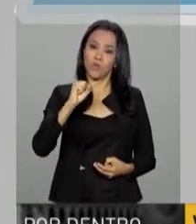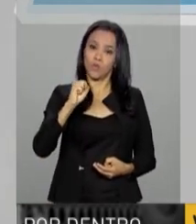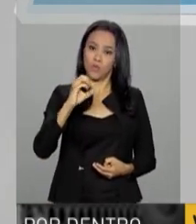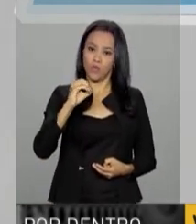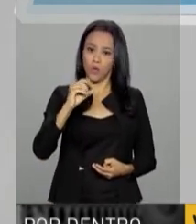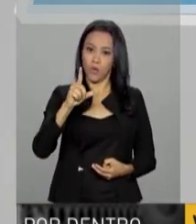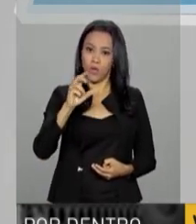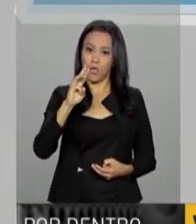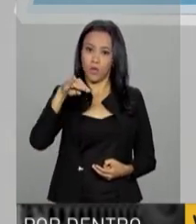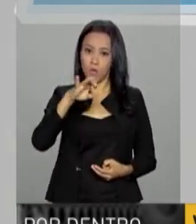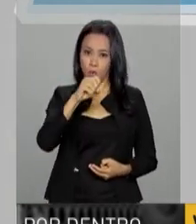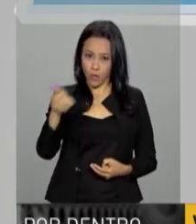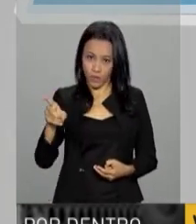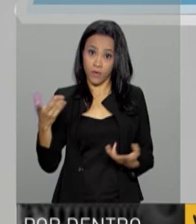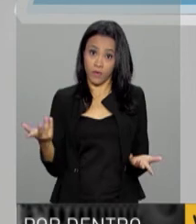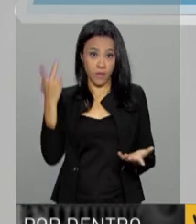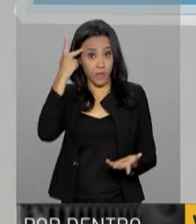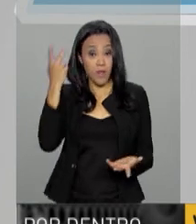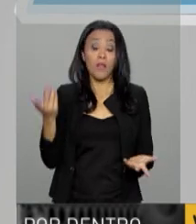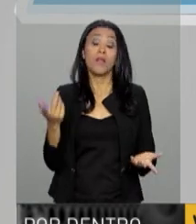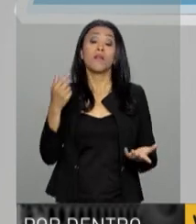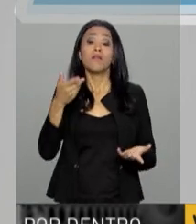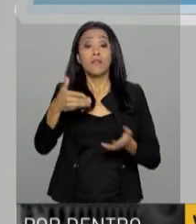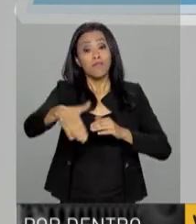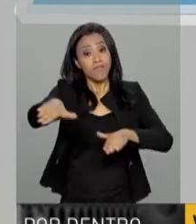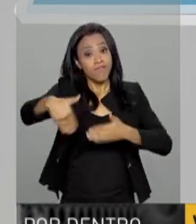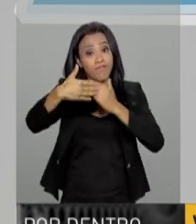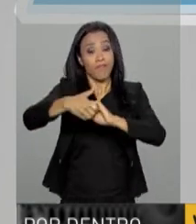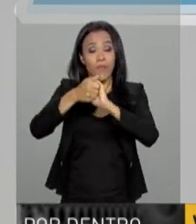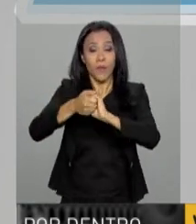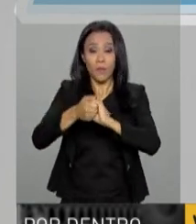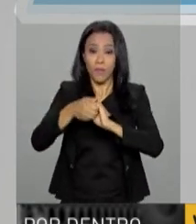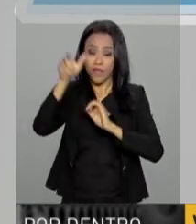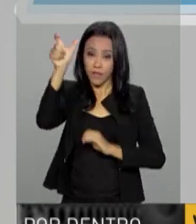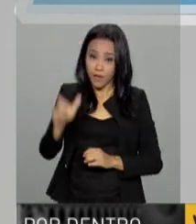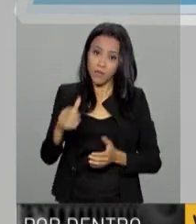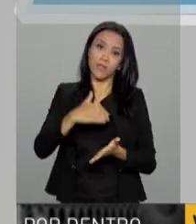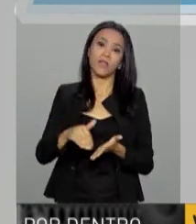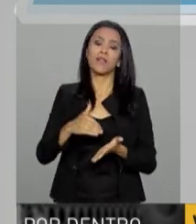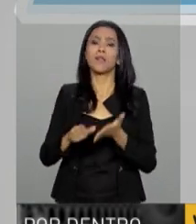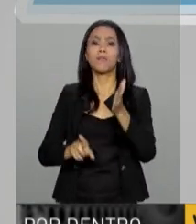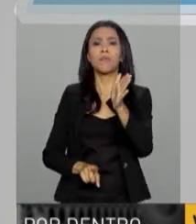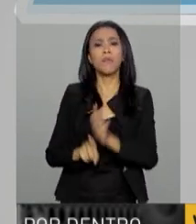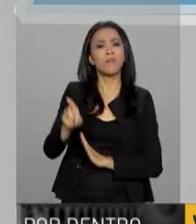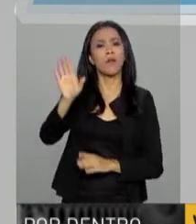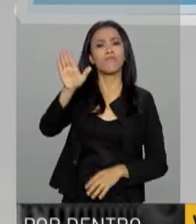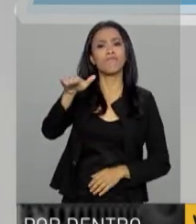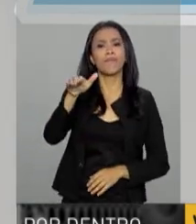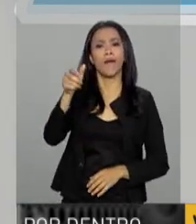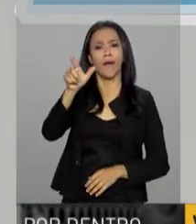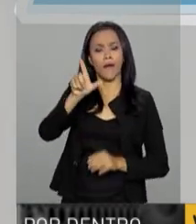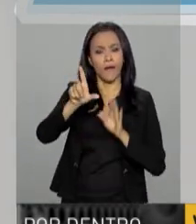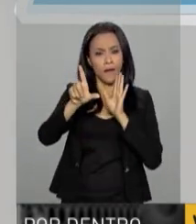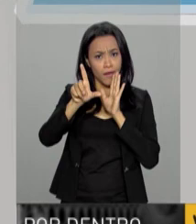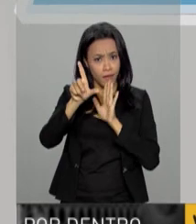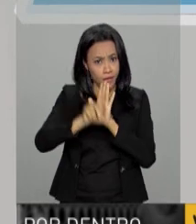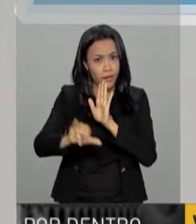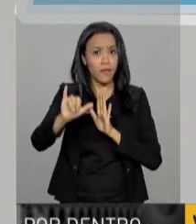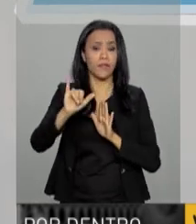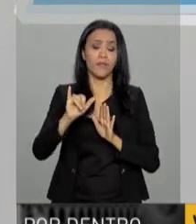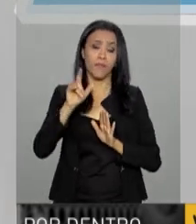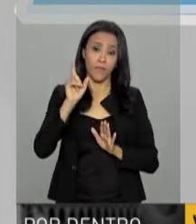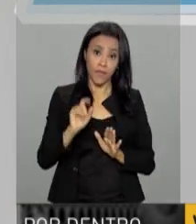pois é nosso compromisso também ao secretário e já perguntou se o secretário a lei que instituiu o sistema nacional